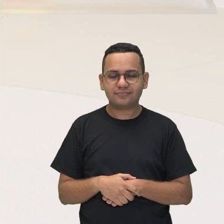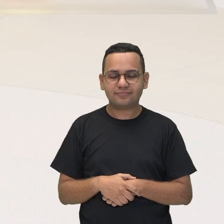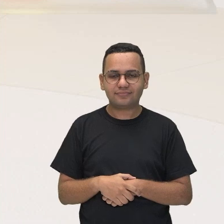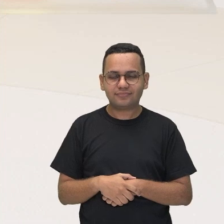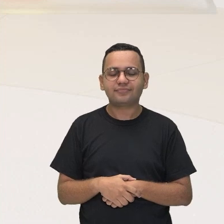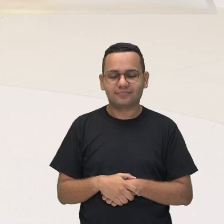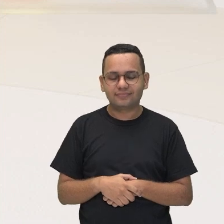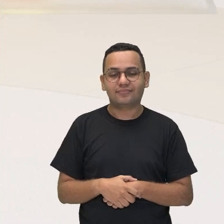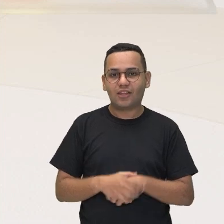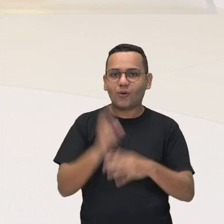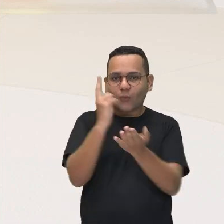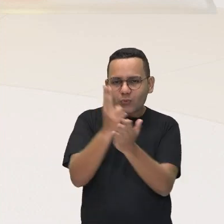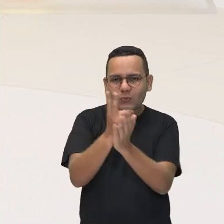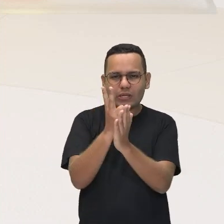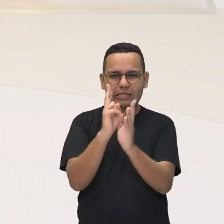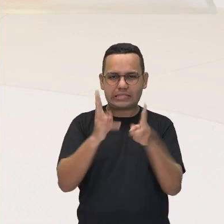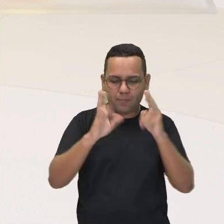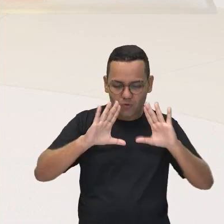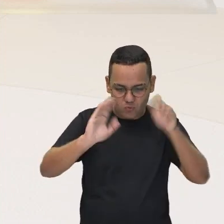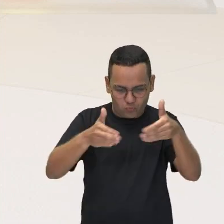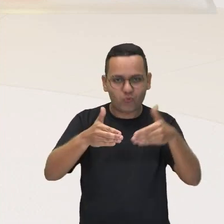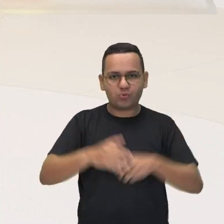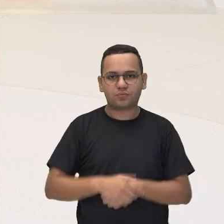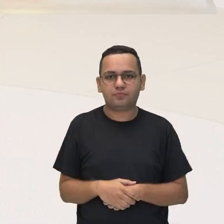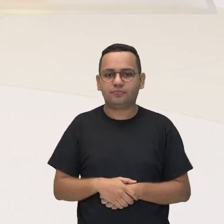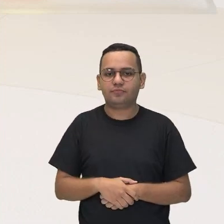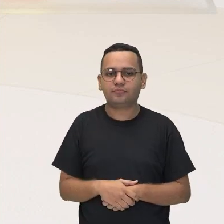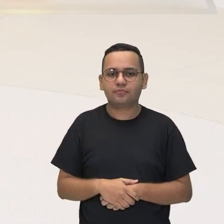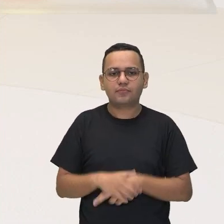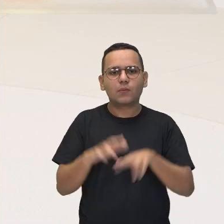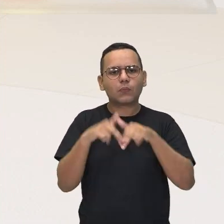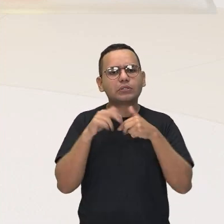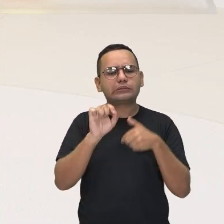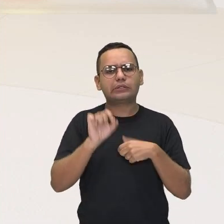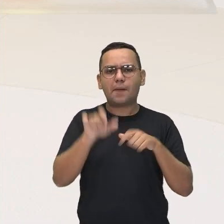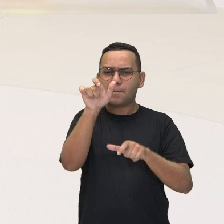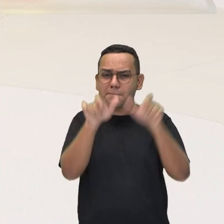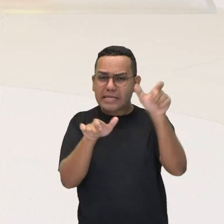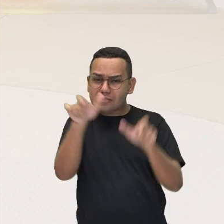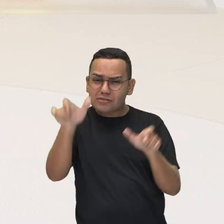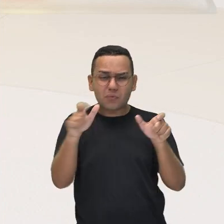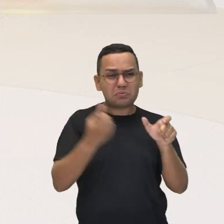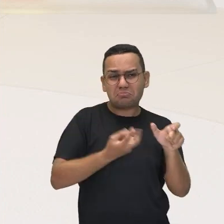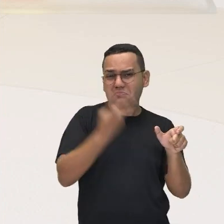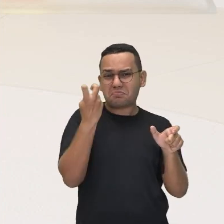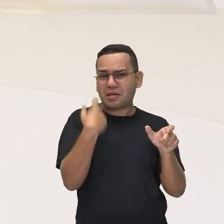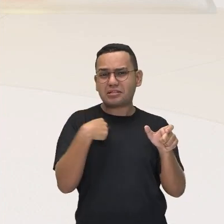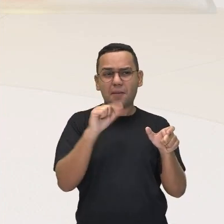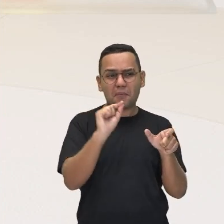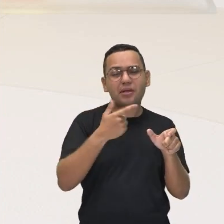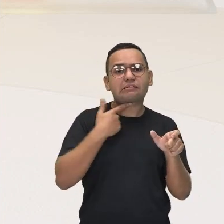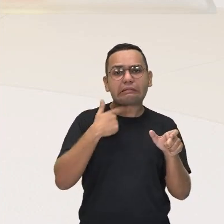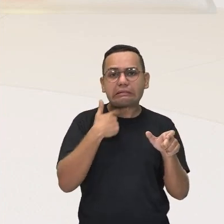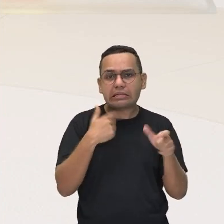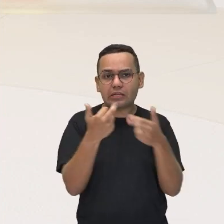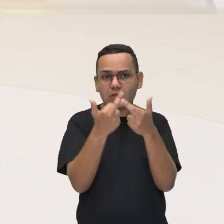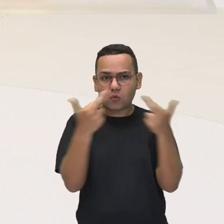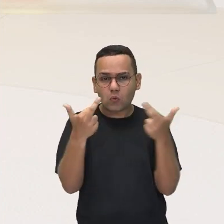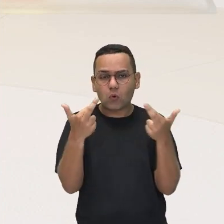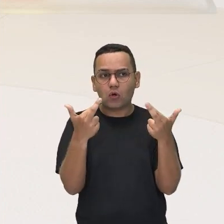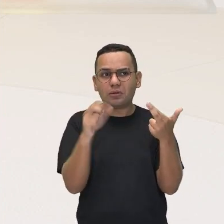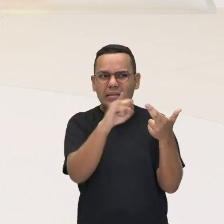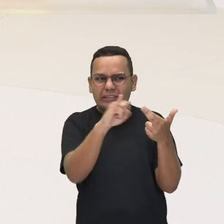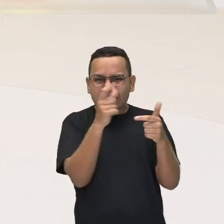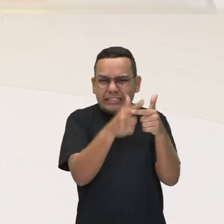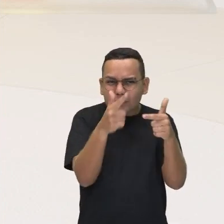alcançar os resultados, aquilo que ela deseja, né? Ela avalia os erros e limitações e muda de